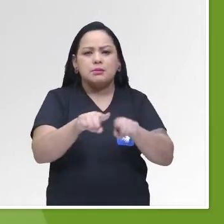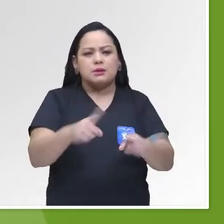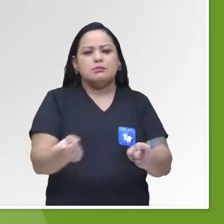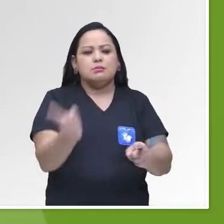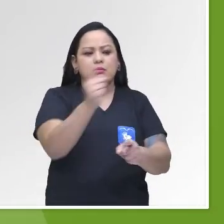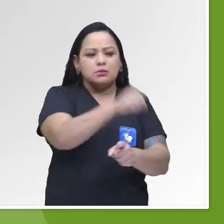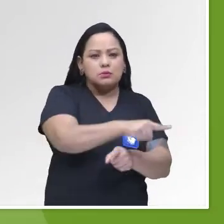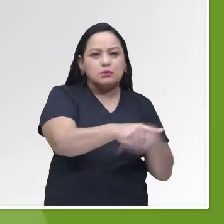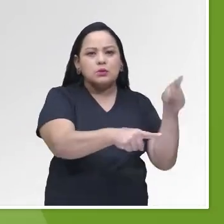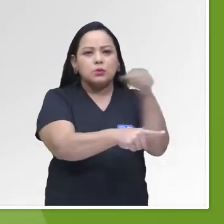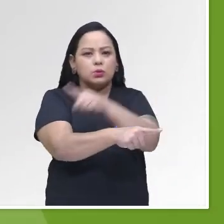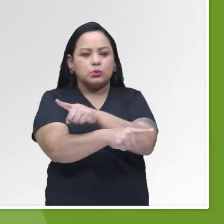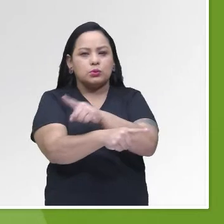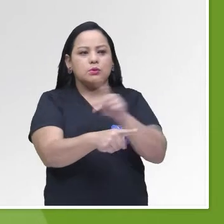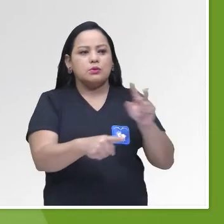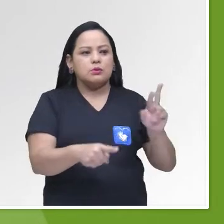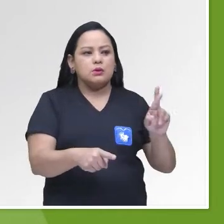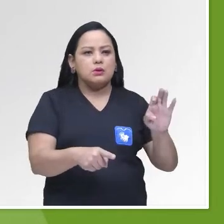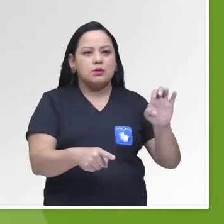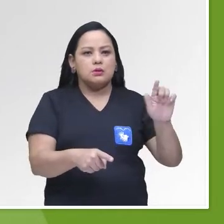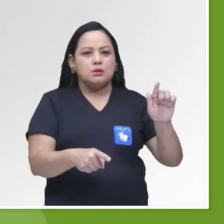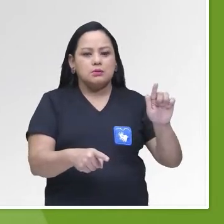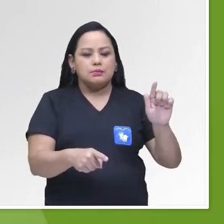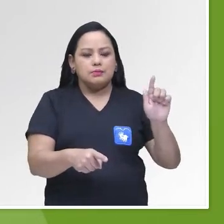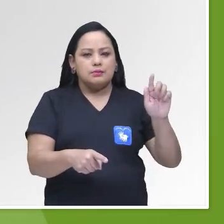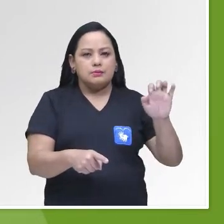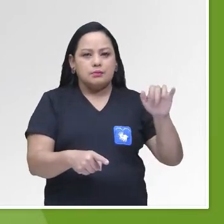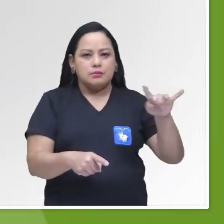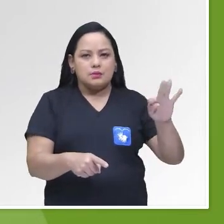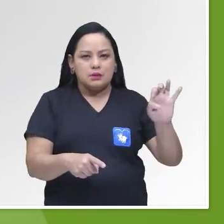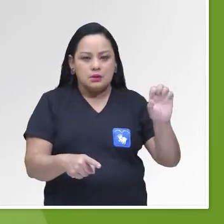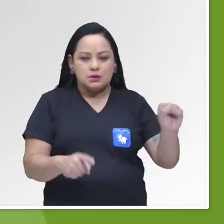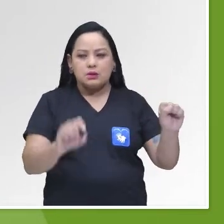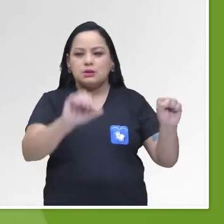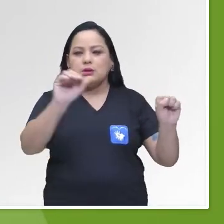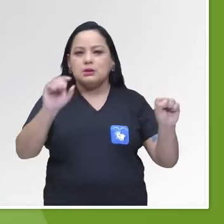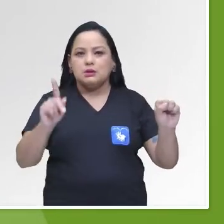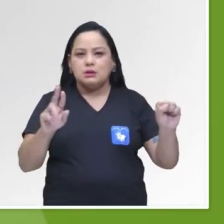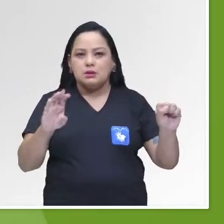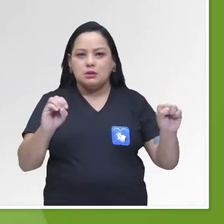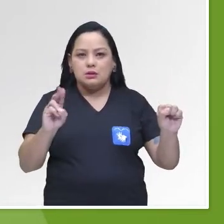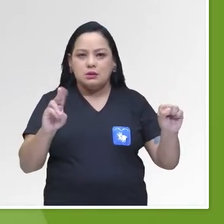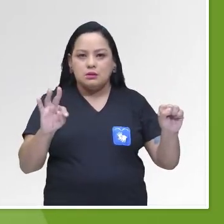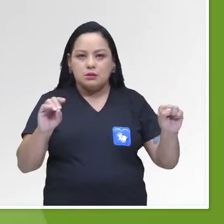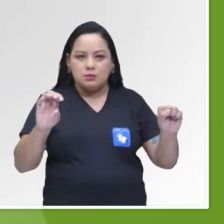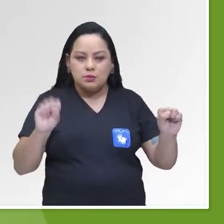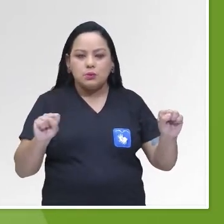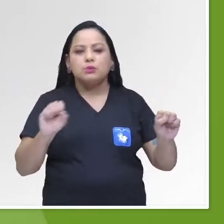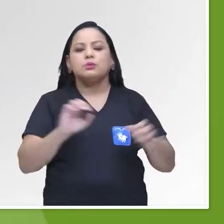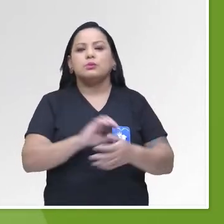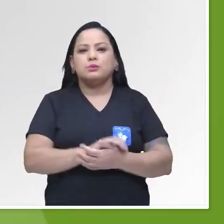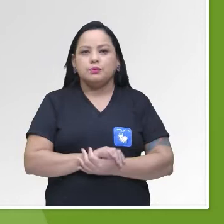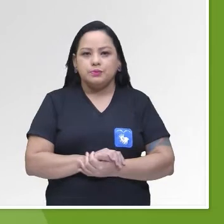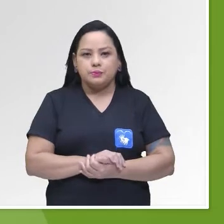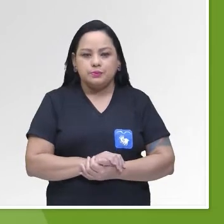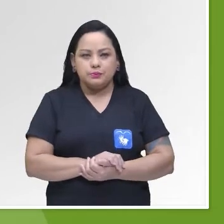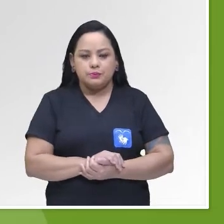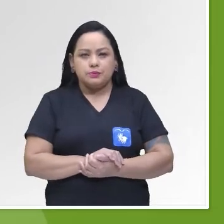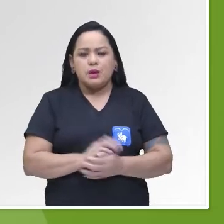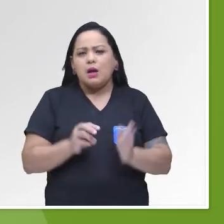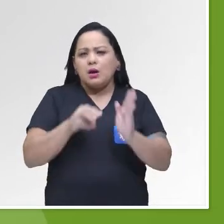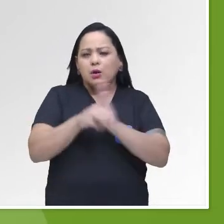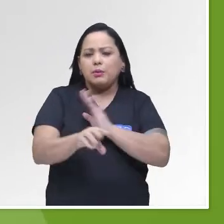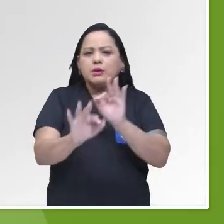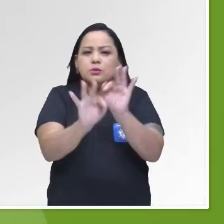Que consiste apenas em contar o número de átomos dos reagentes e dos produtos. É o método